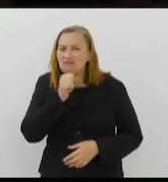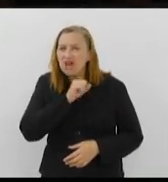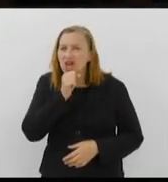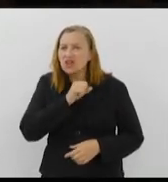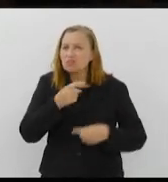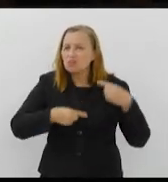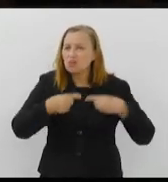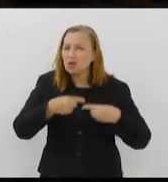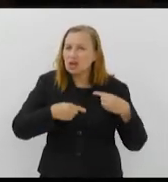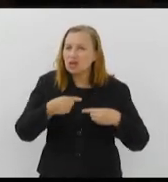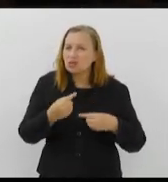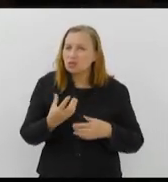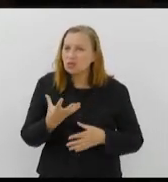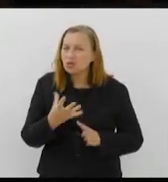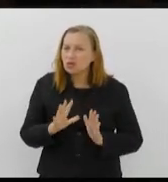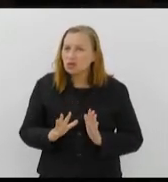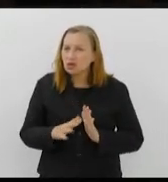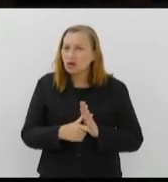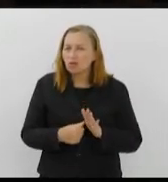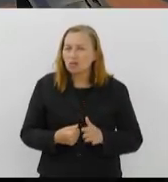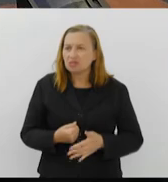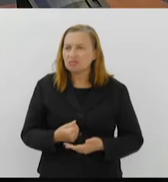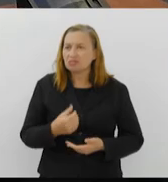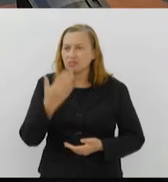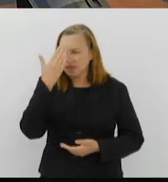o erário. Muito obrigado, presidente.